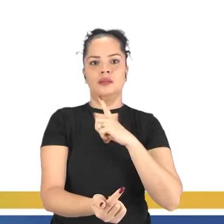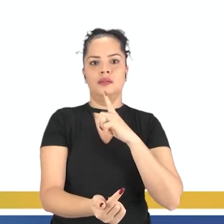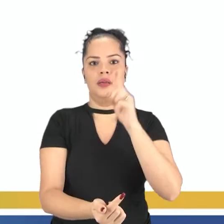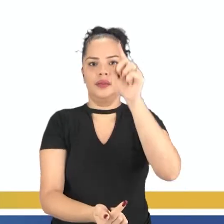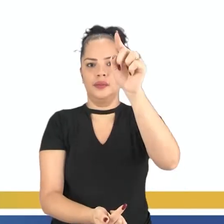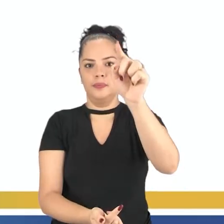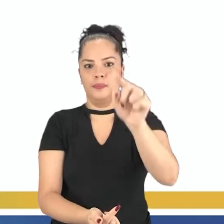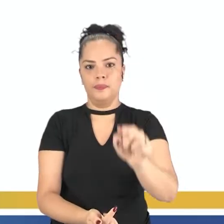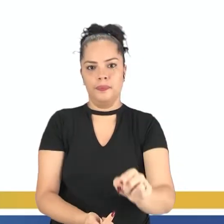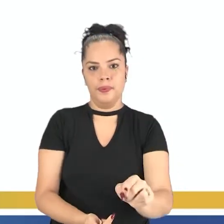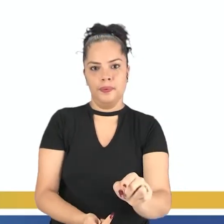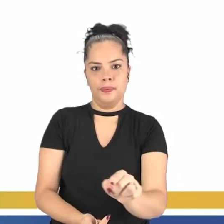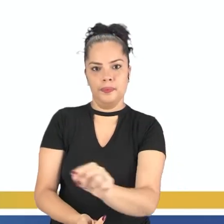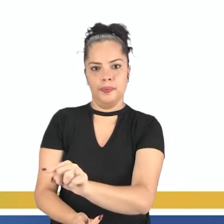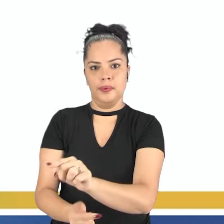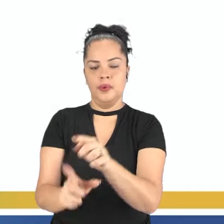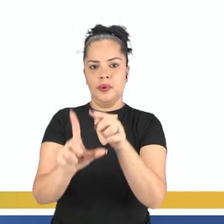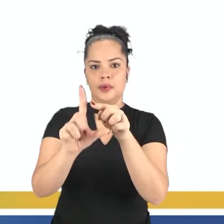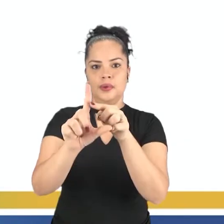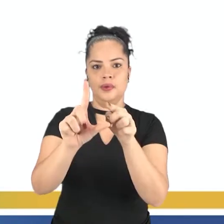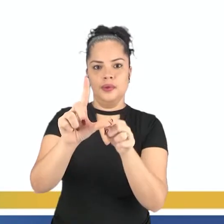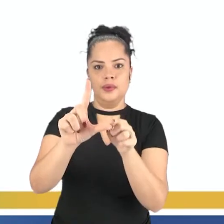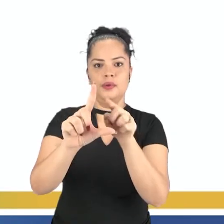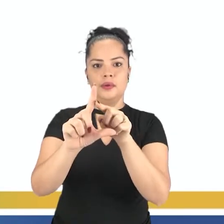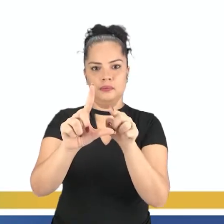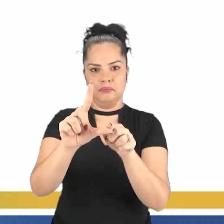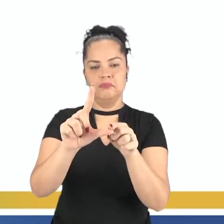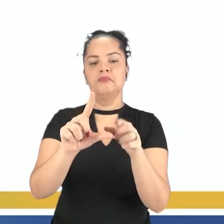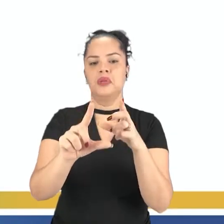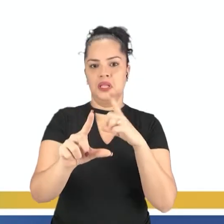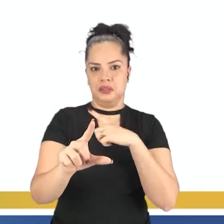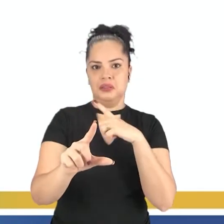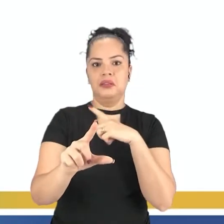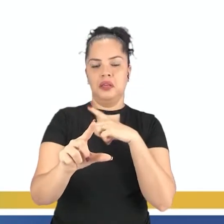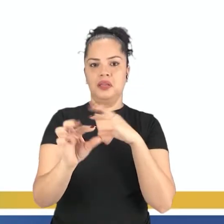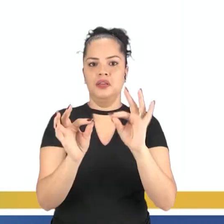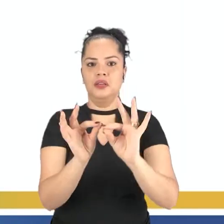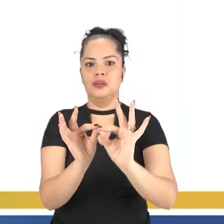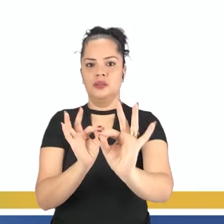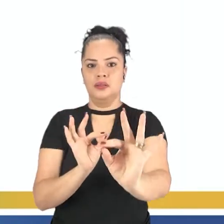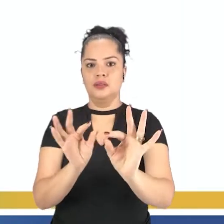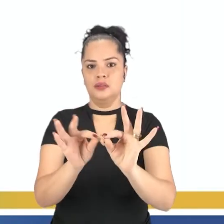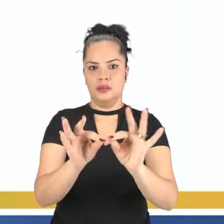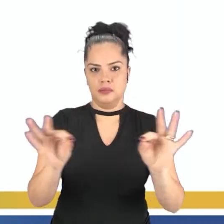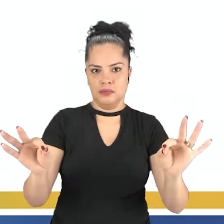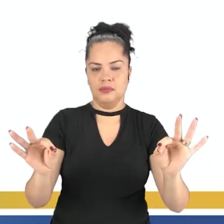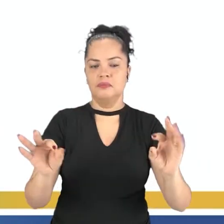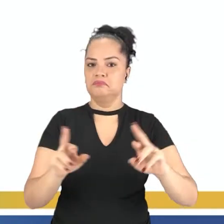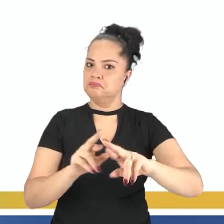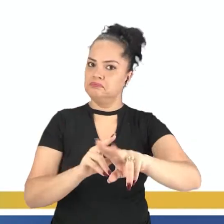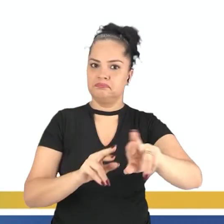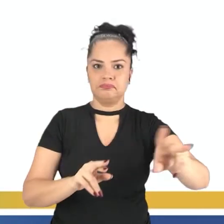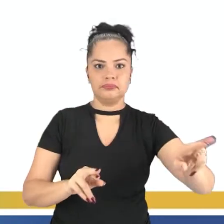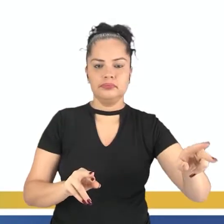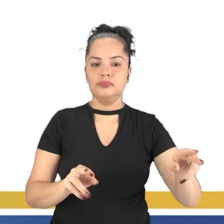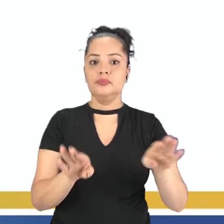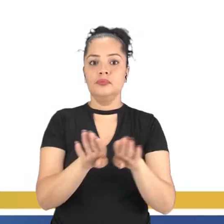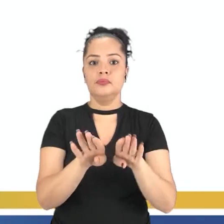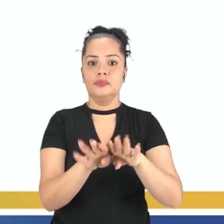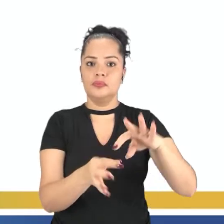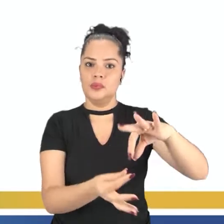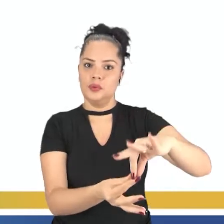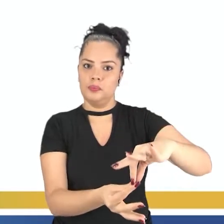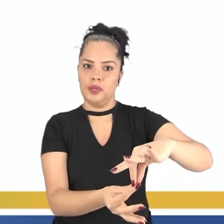né, já que a base é um círculo, ele vai ter raio, vai ter diâmetro, vai ter comprimento de circunferência, assim por diante. A altura seria justamente